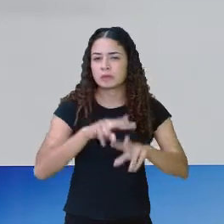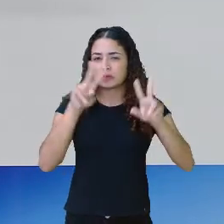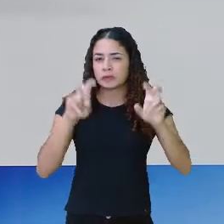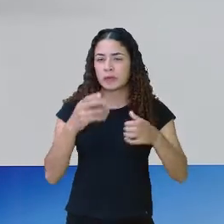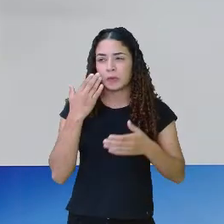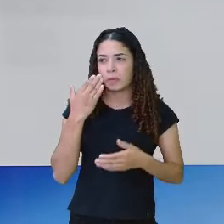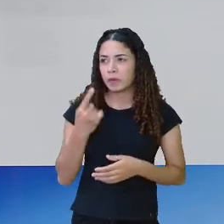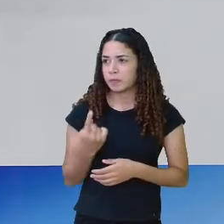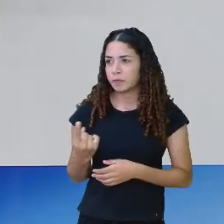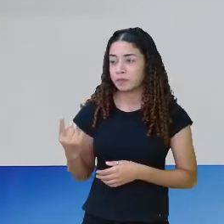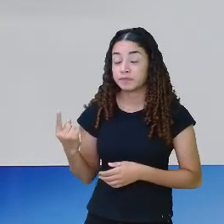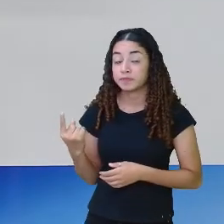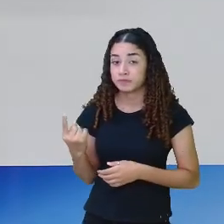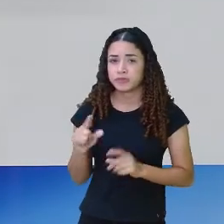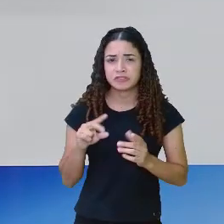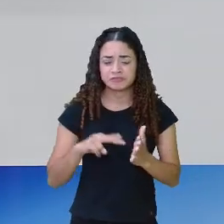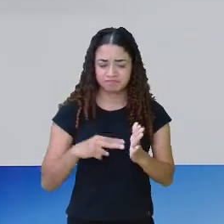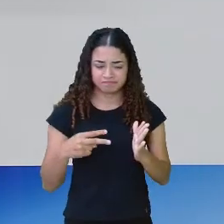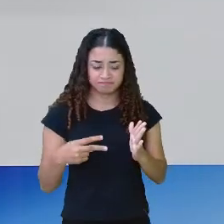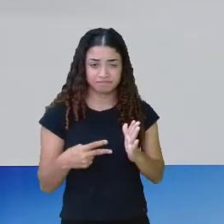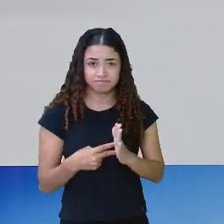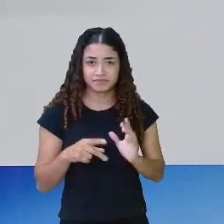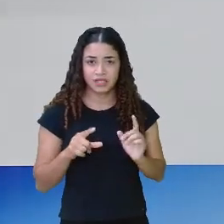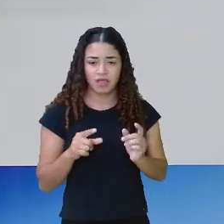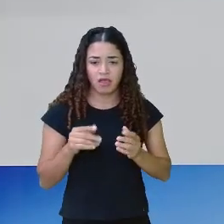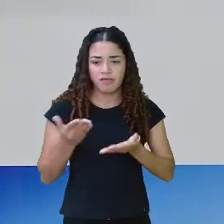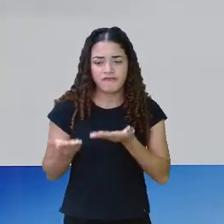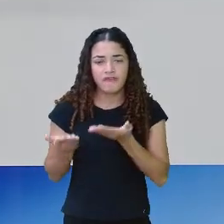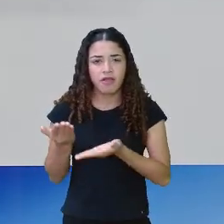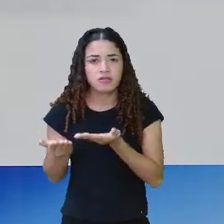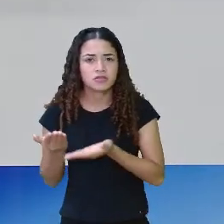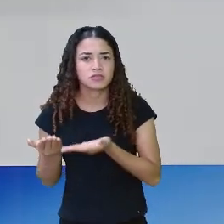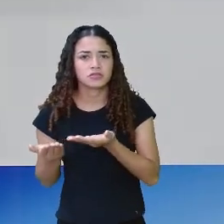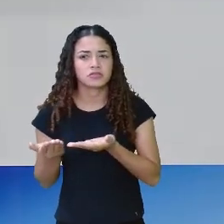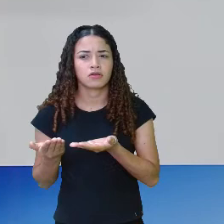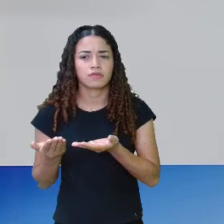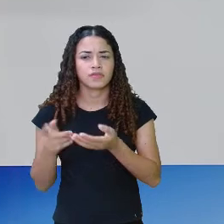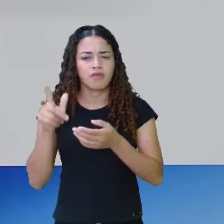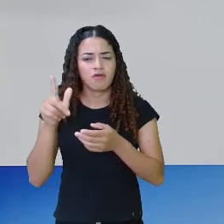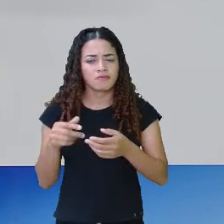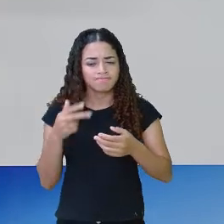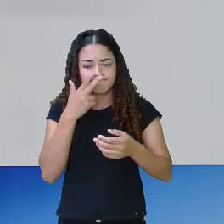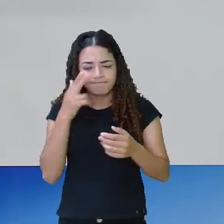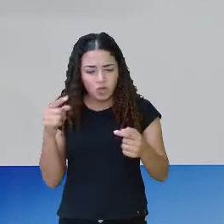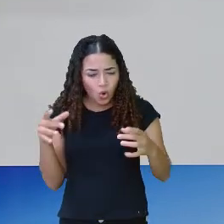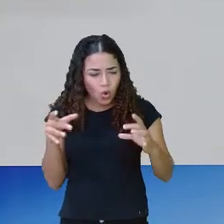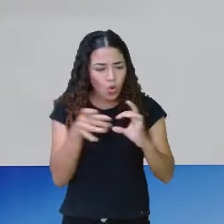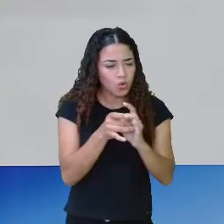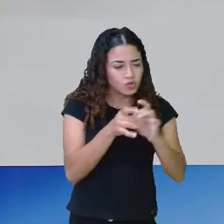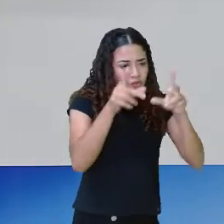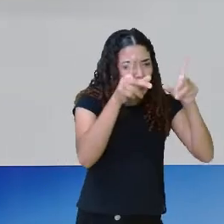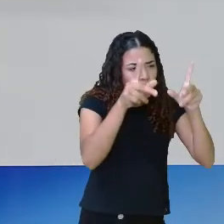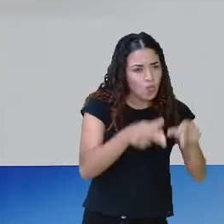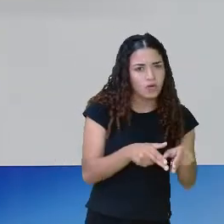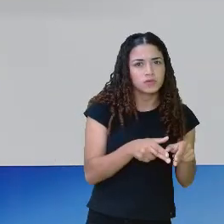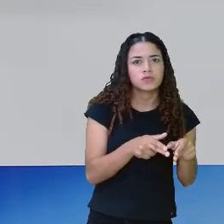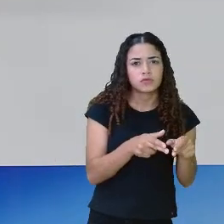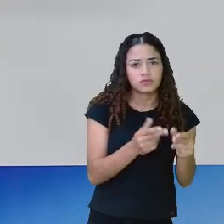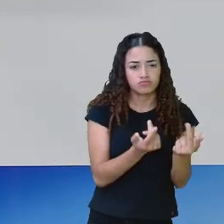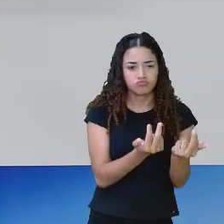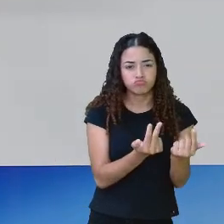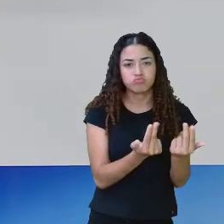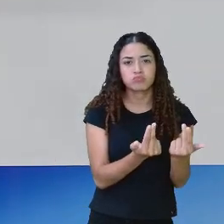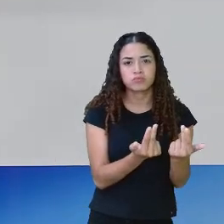noções de equivalência, equivalência tem a ver com igualdade. Tem a ver com